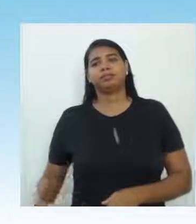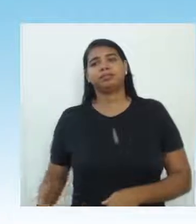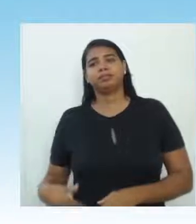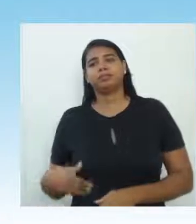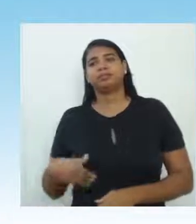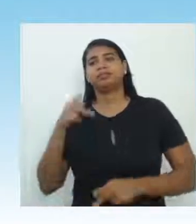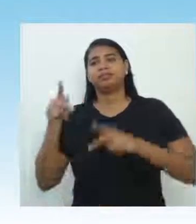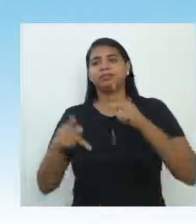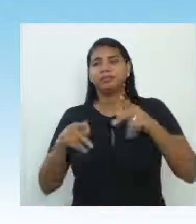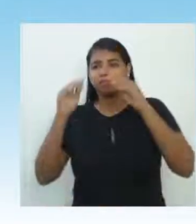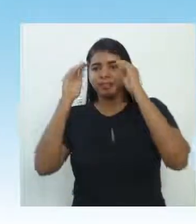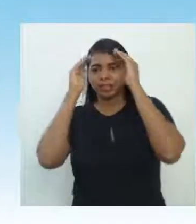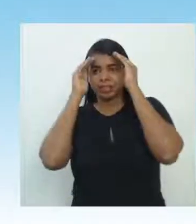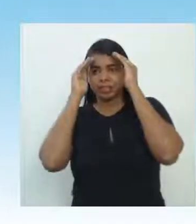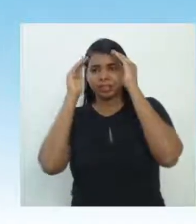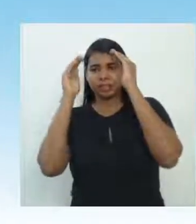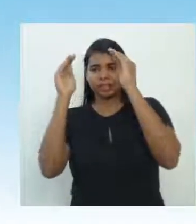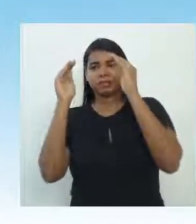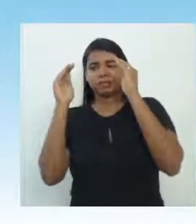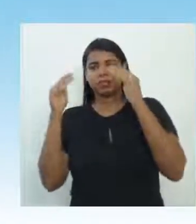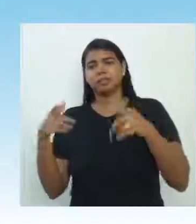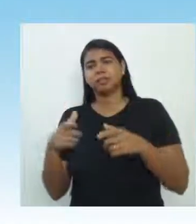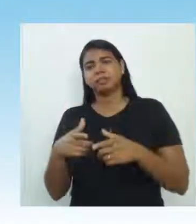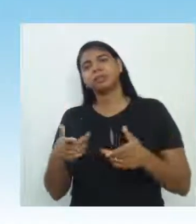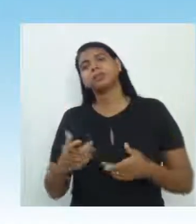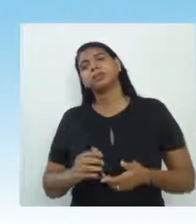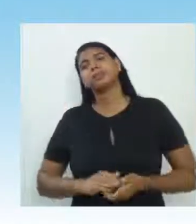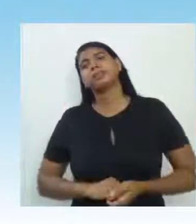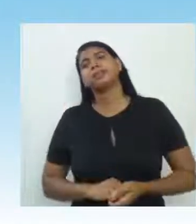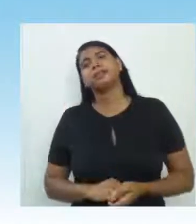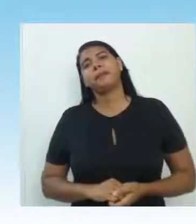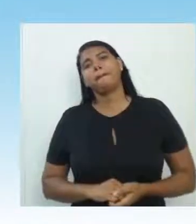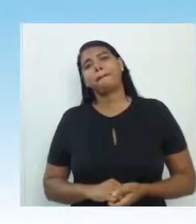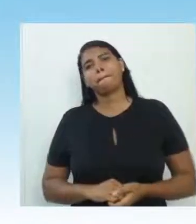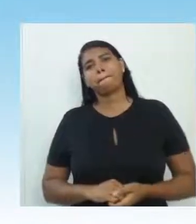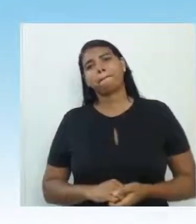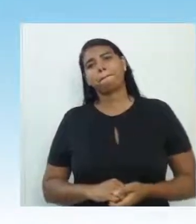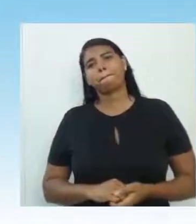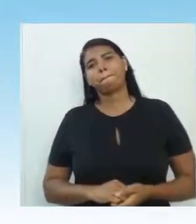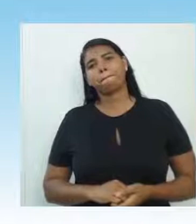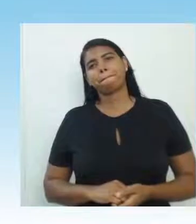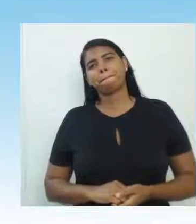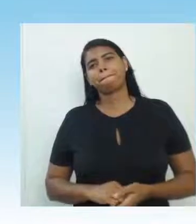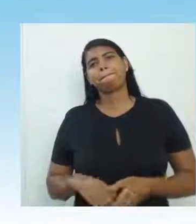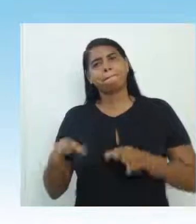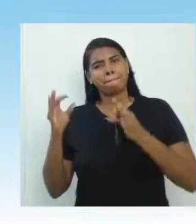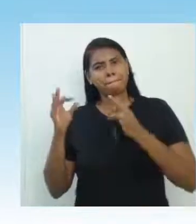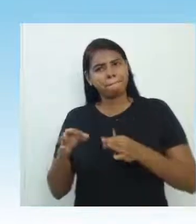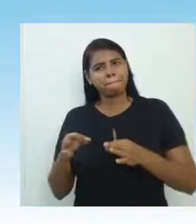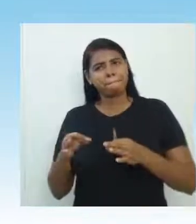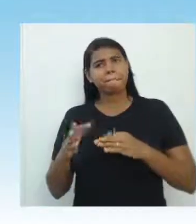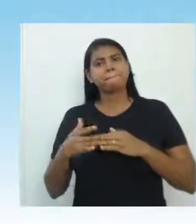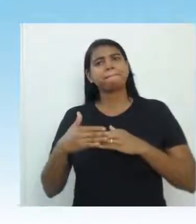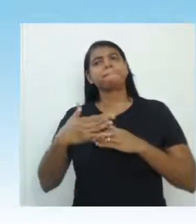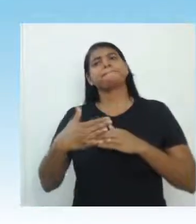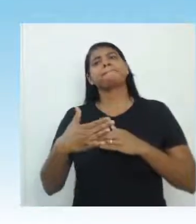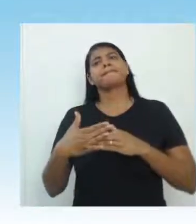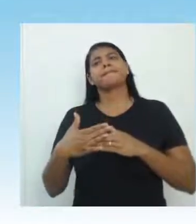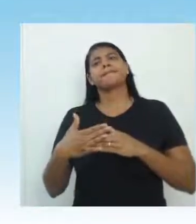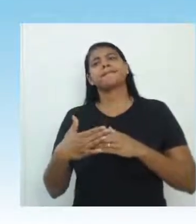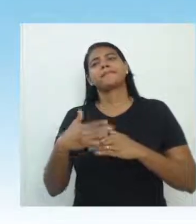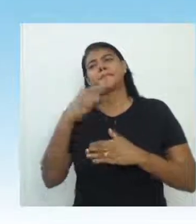povo, respeitando as minorias. É a maioria que respeita as minorias. Falei certo, professora? Com certeza, em breve a gente espera